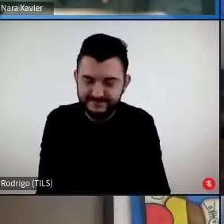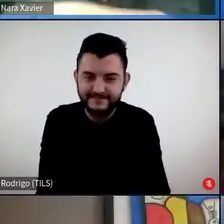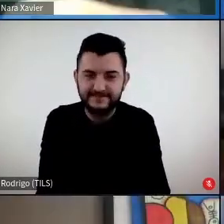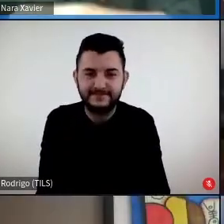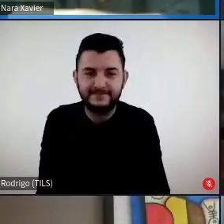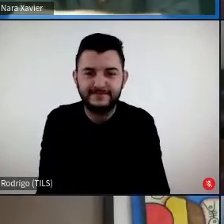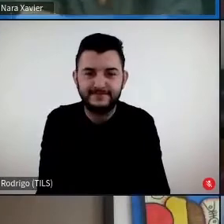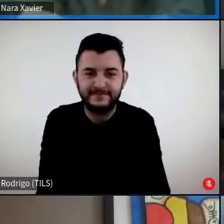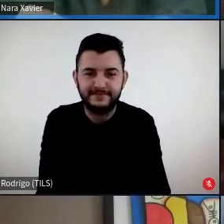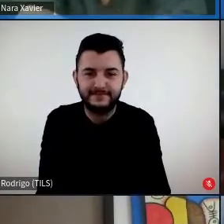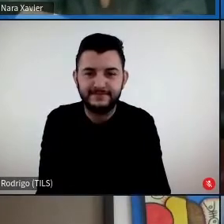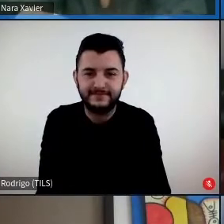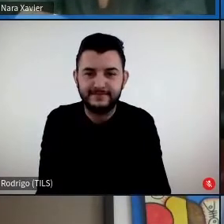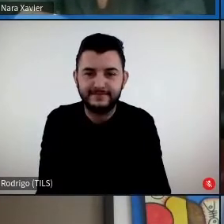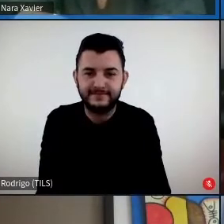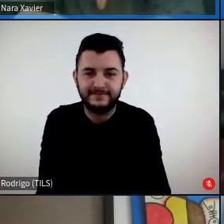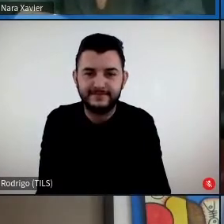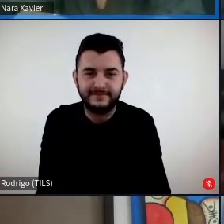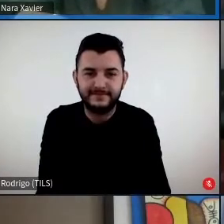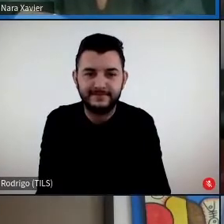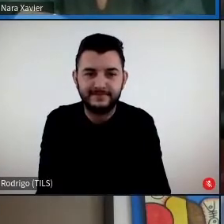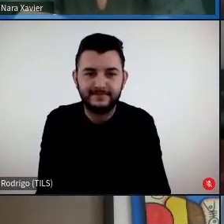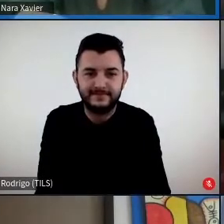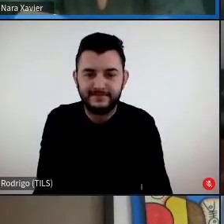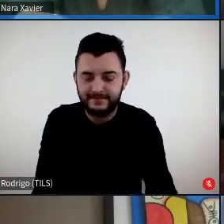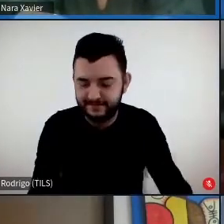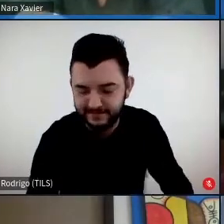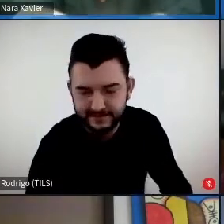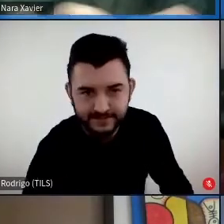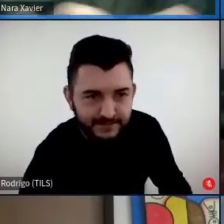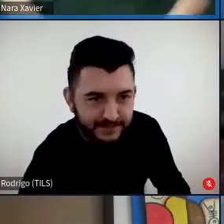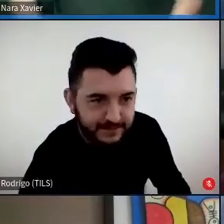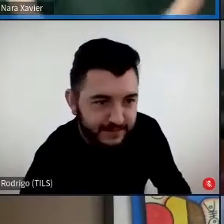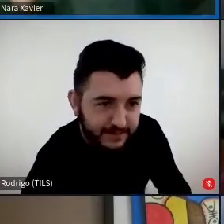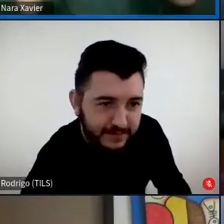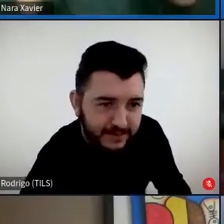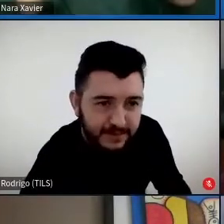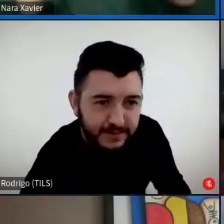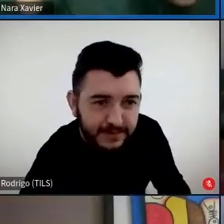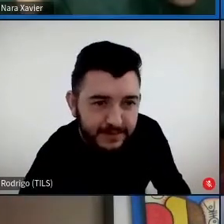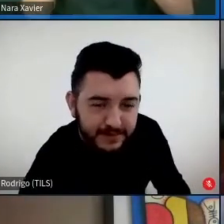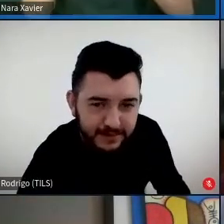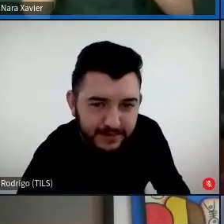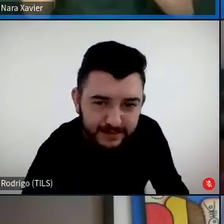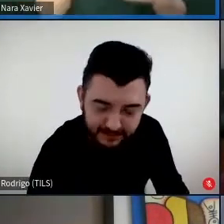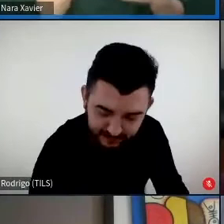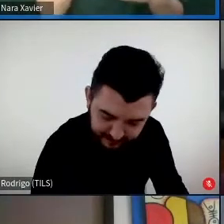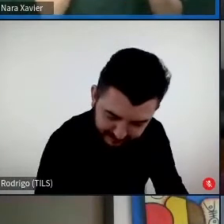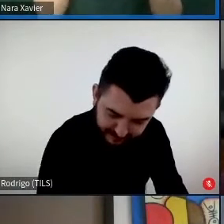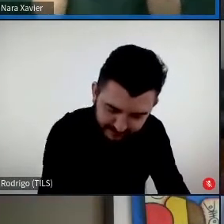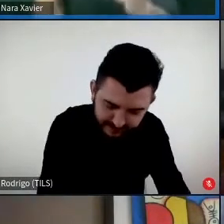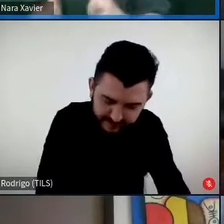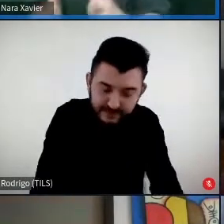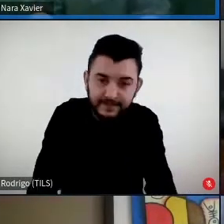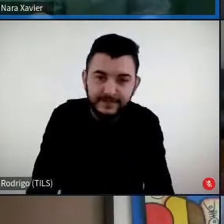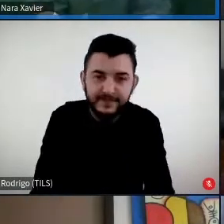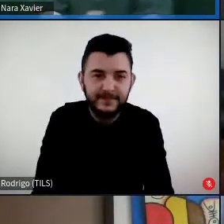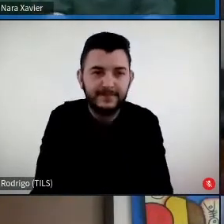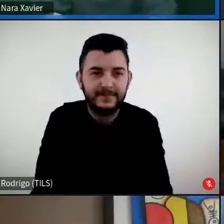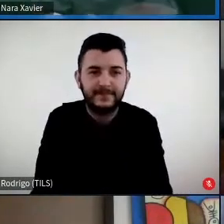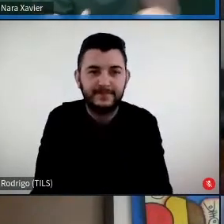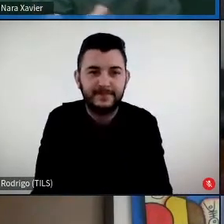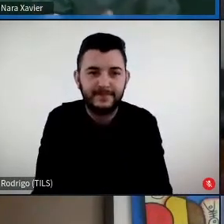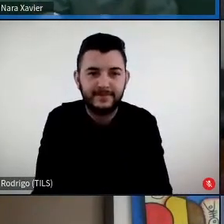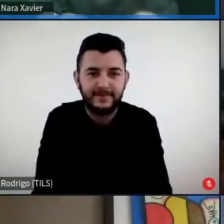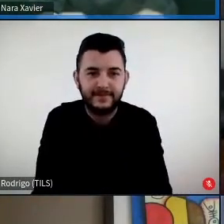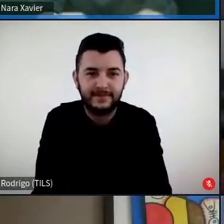Olha. Se não fosse o pessoal mandando ali no chat do lado, eu acho que eu não ia, assim, quebrar o gelo, né? Porque às vezes